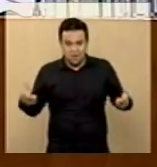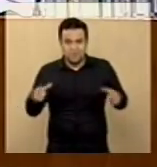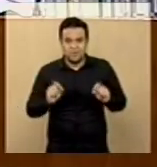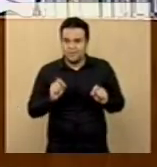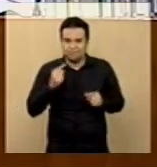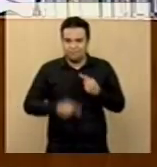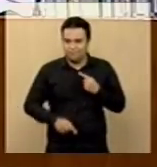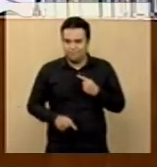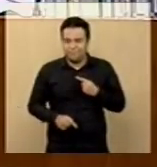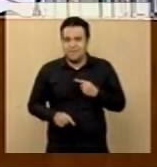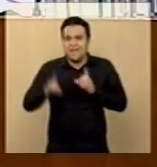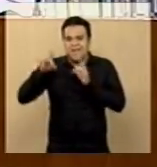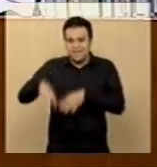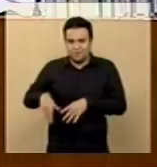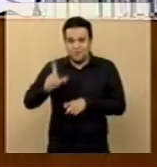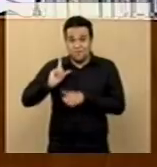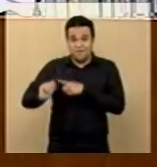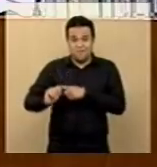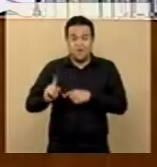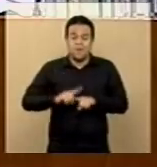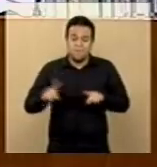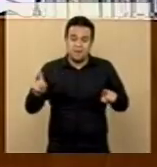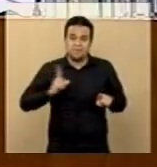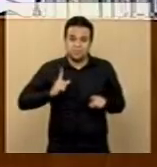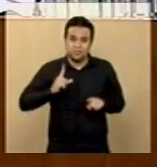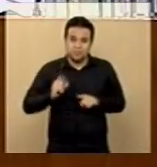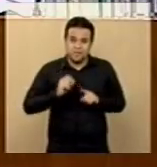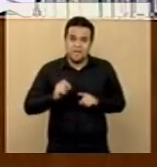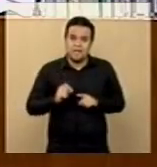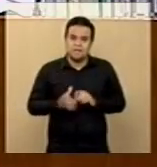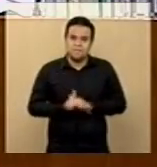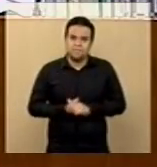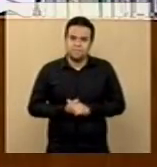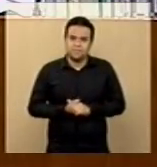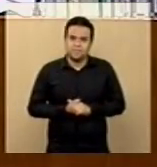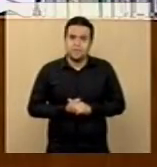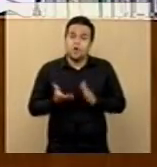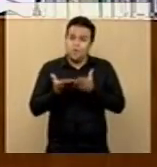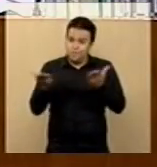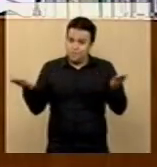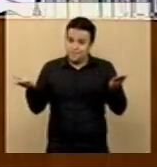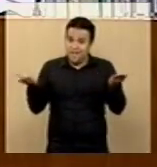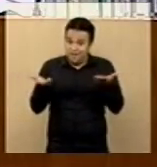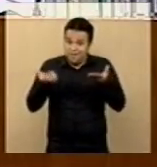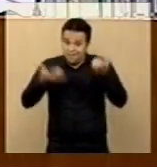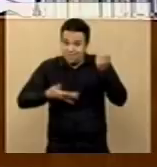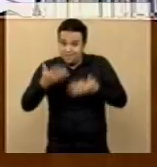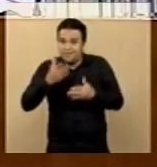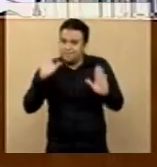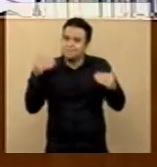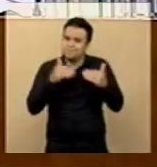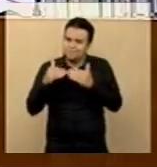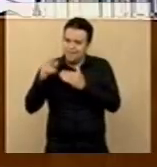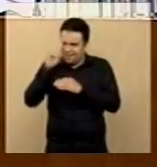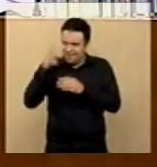não, renunciou, vai embora. E naquela ocasião demonstrei exatamente isso, e Vossas Excelências acabaram acompanhando o